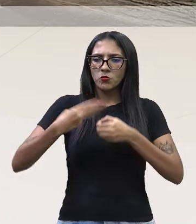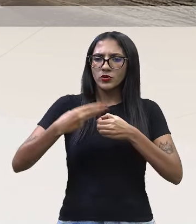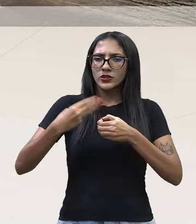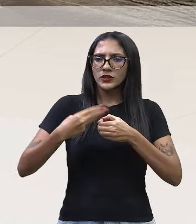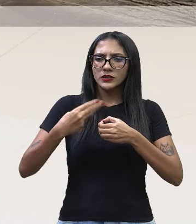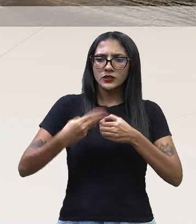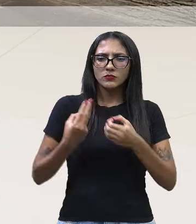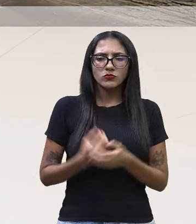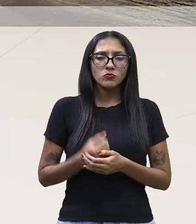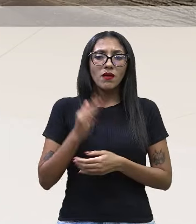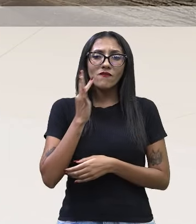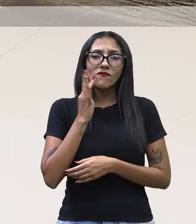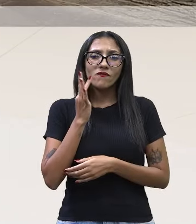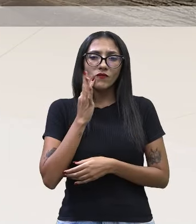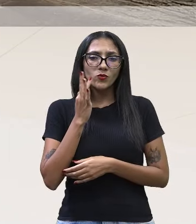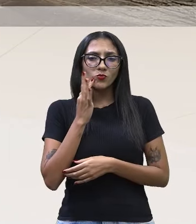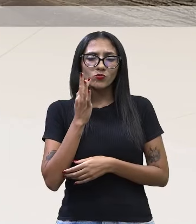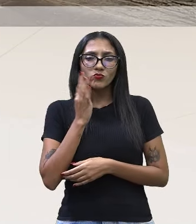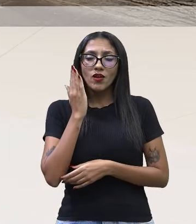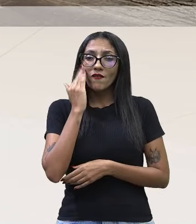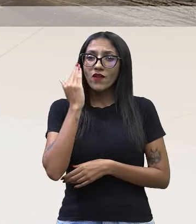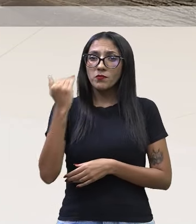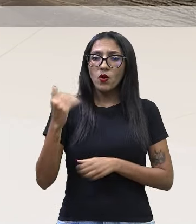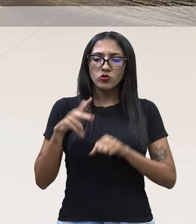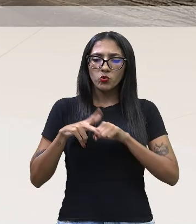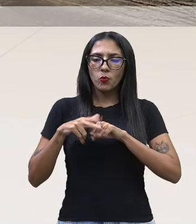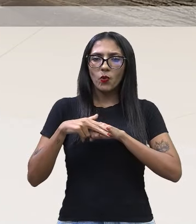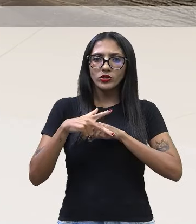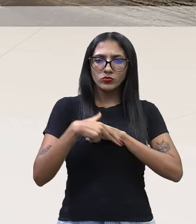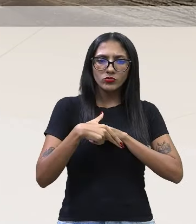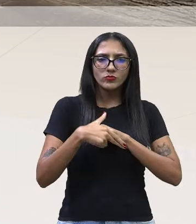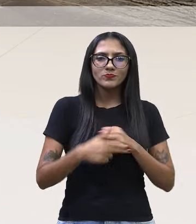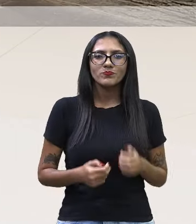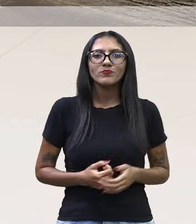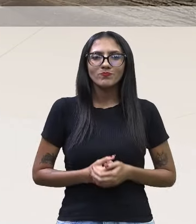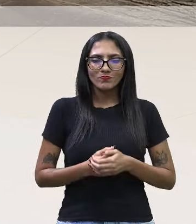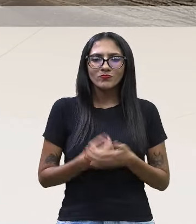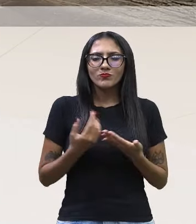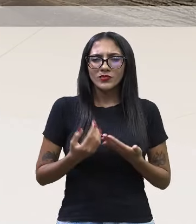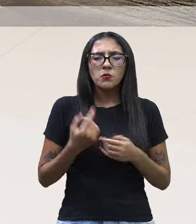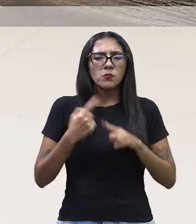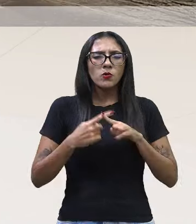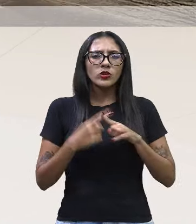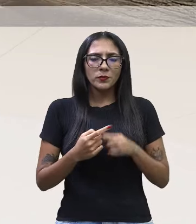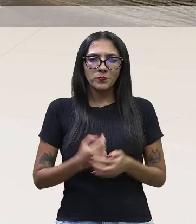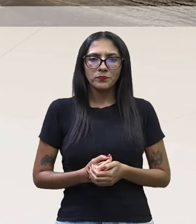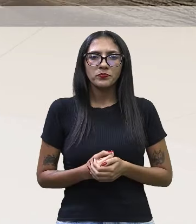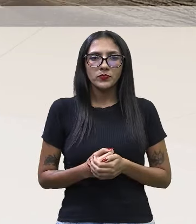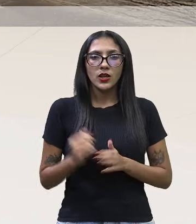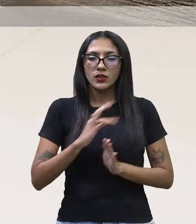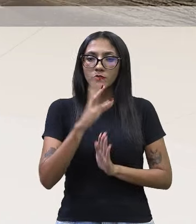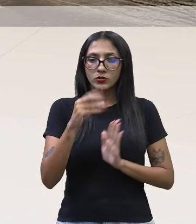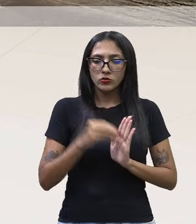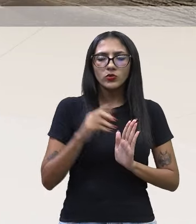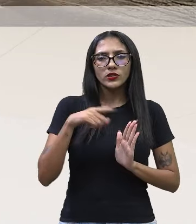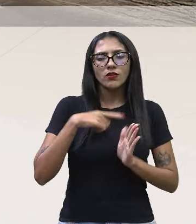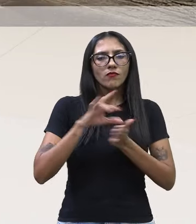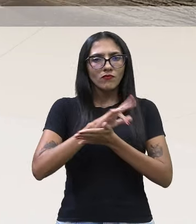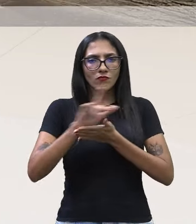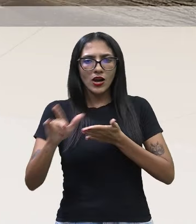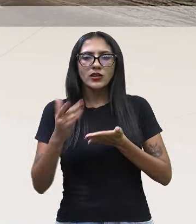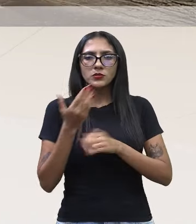E nessa comunidade nessas nesse lugar né quando nós falamos que a economia da amazônia marcada pela diversidade da atividade produtiva